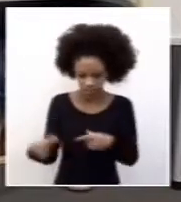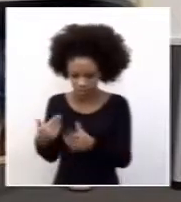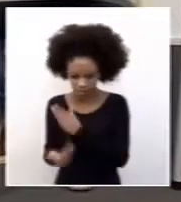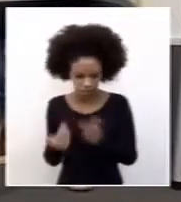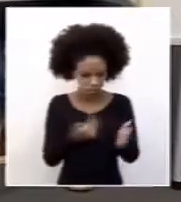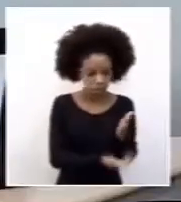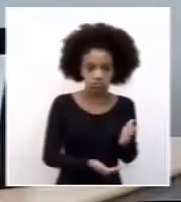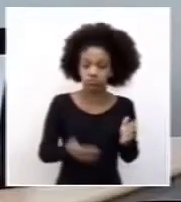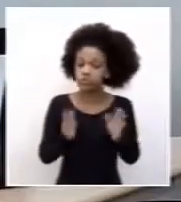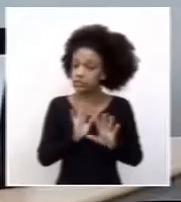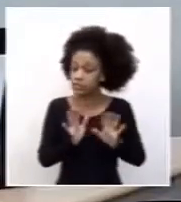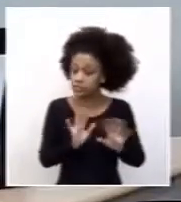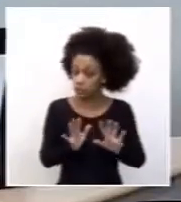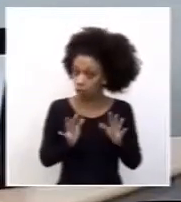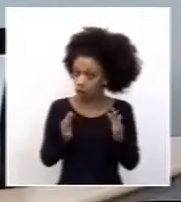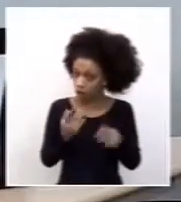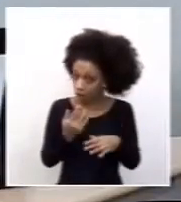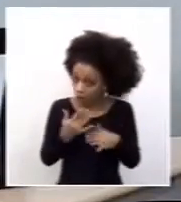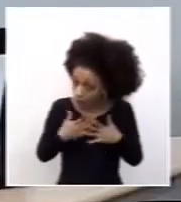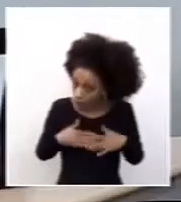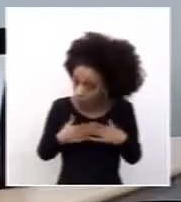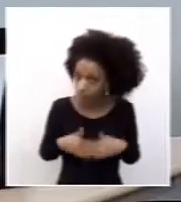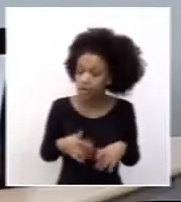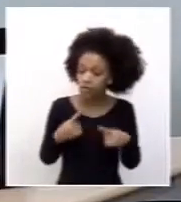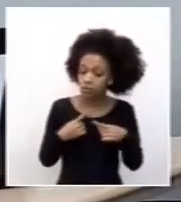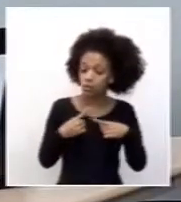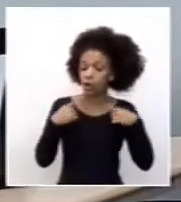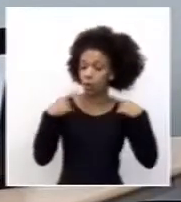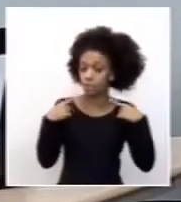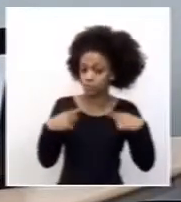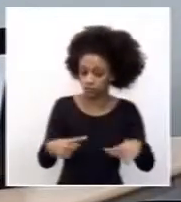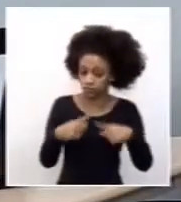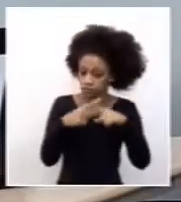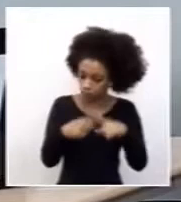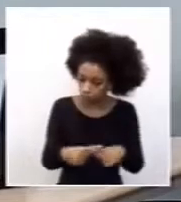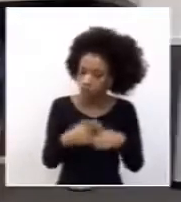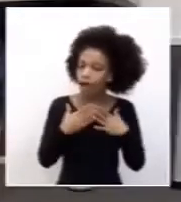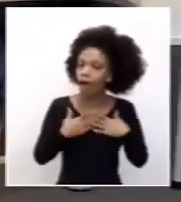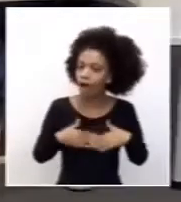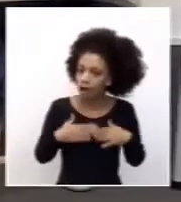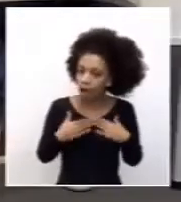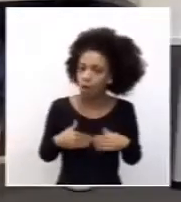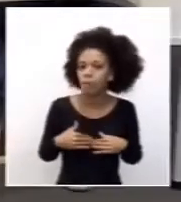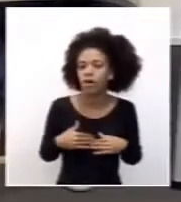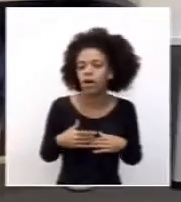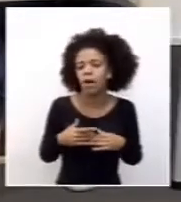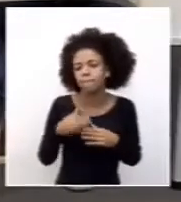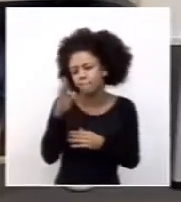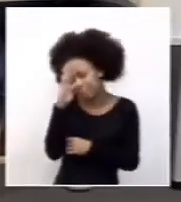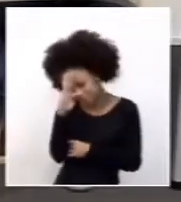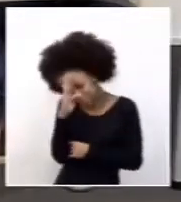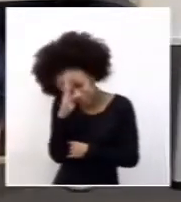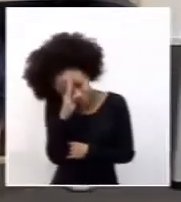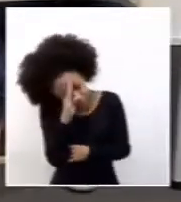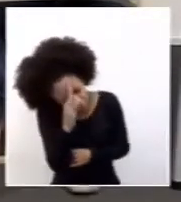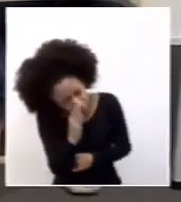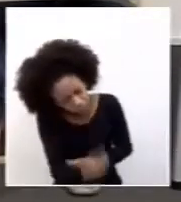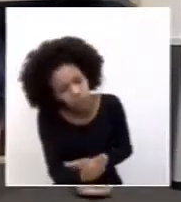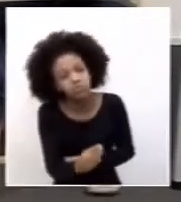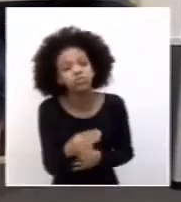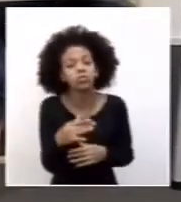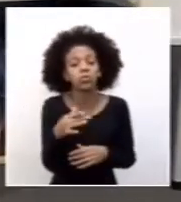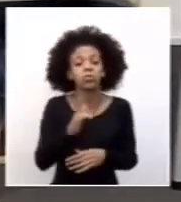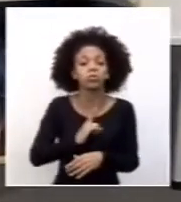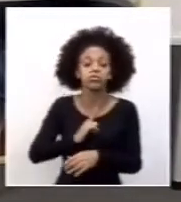uma competitividade sadia. Isso é interessante nesse momento. Principalmente, né? Quando a gente vê essas plataformas de gamificação, né?